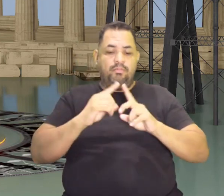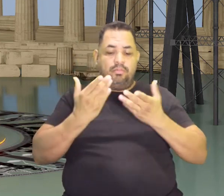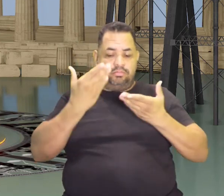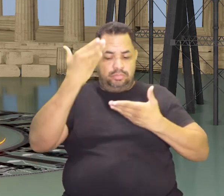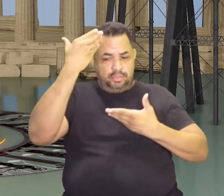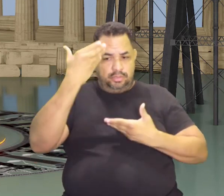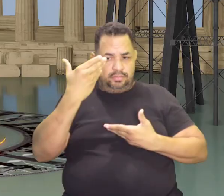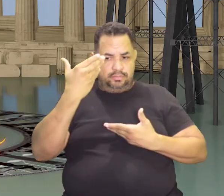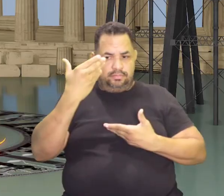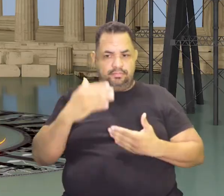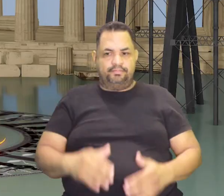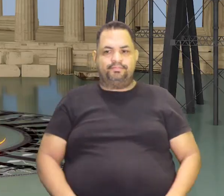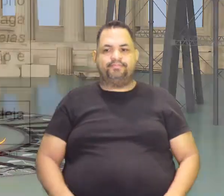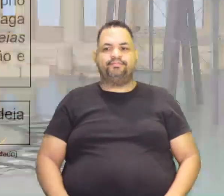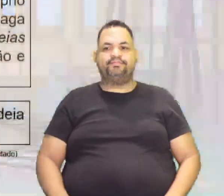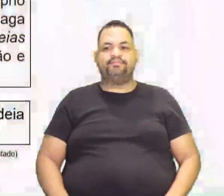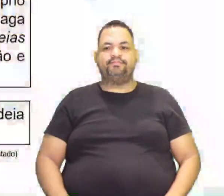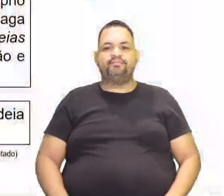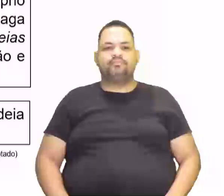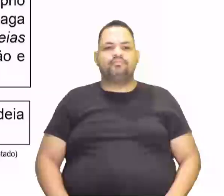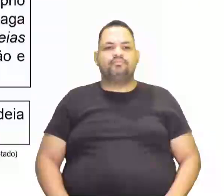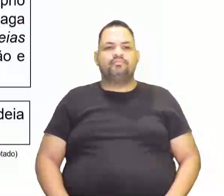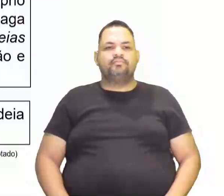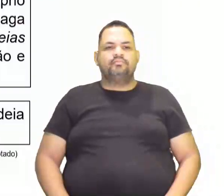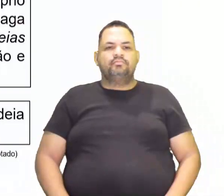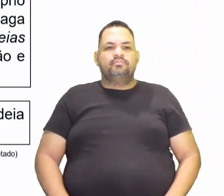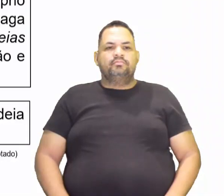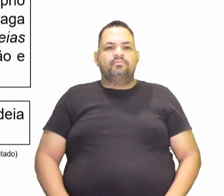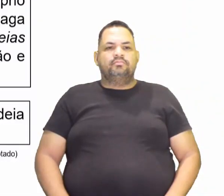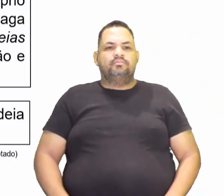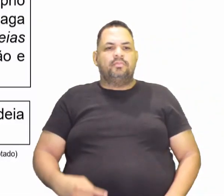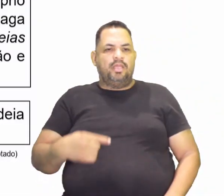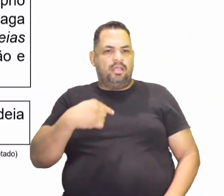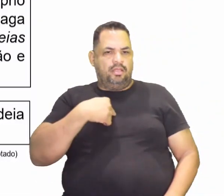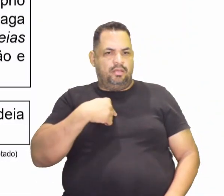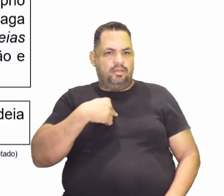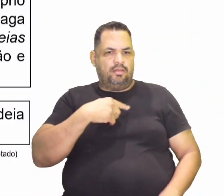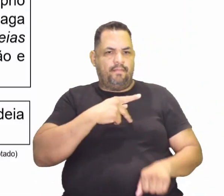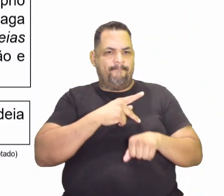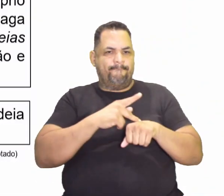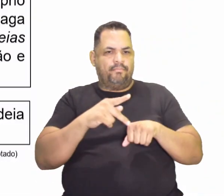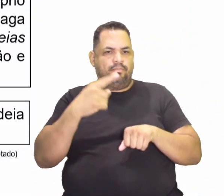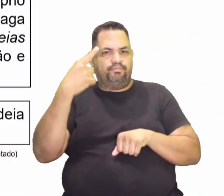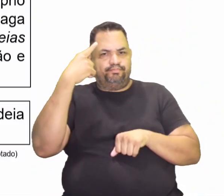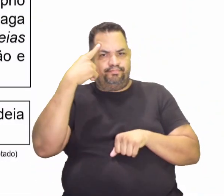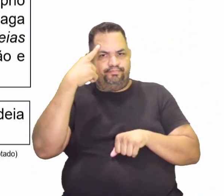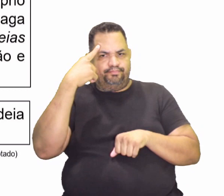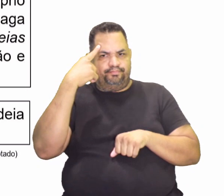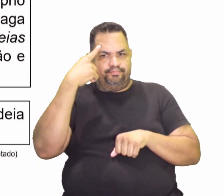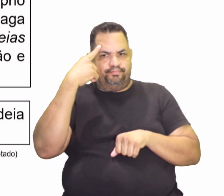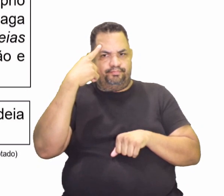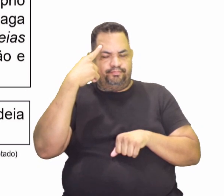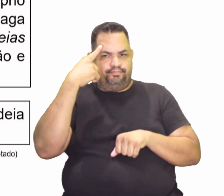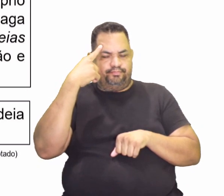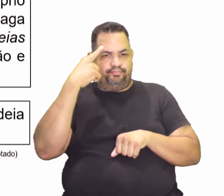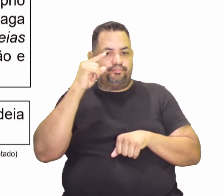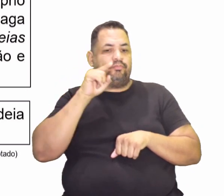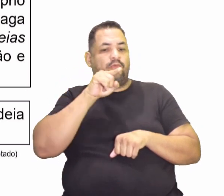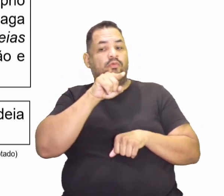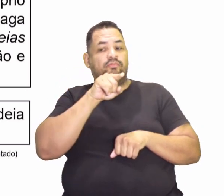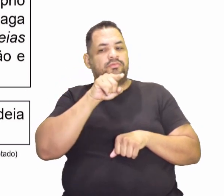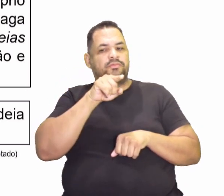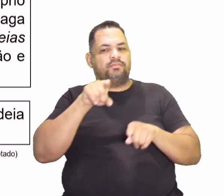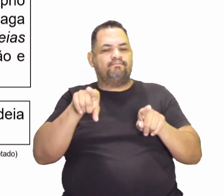ali, ok? Vamos lá. Ó, o eu é puro pensamento, o eu aqui, ó, o você,